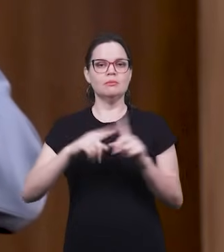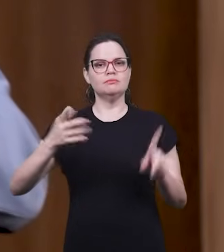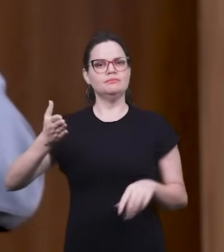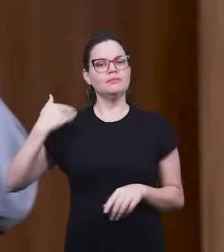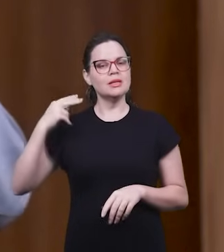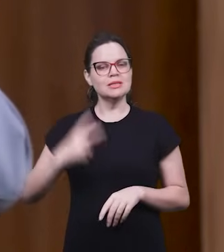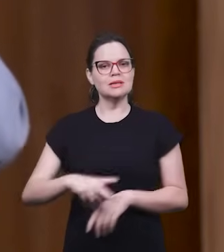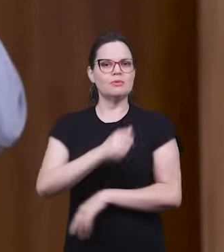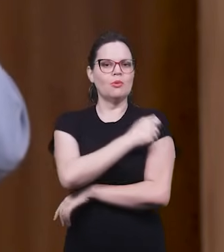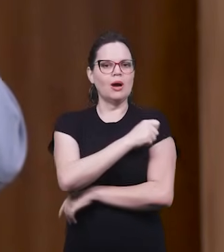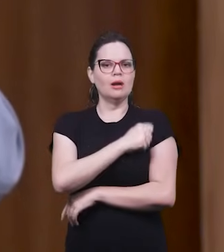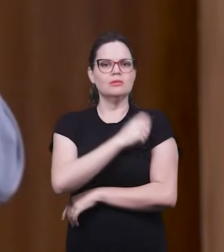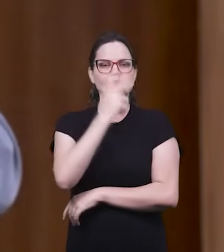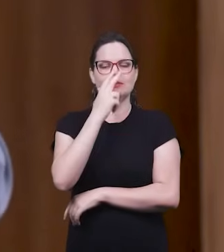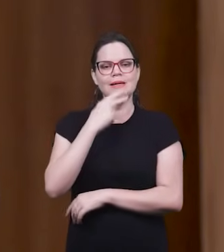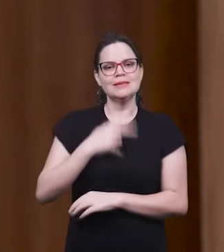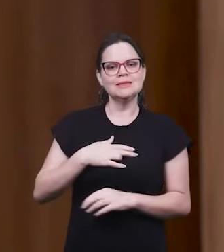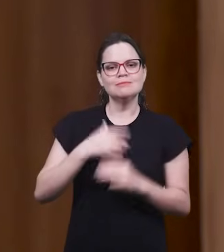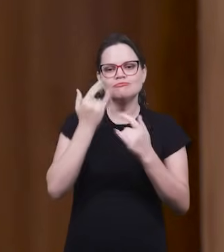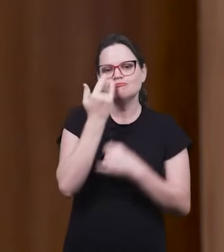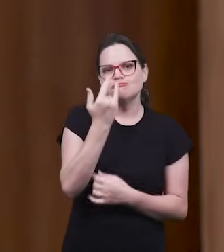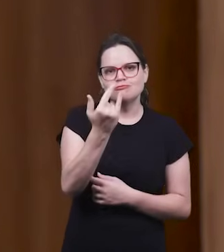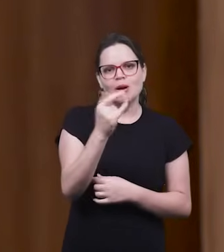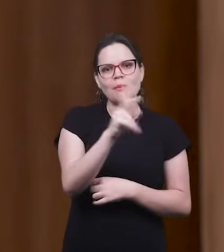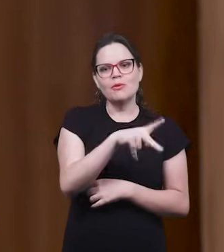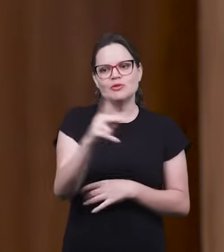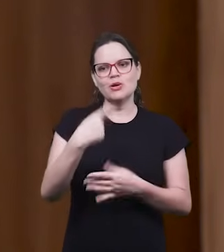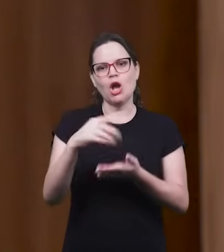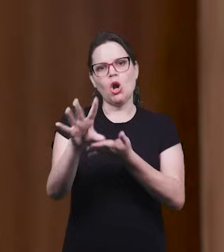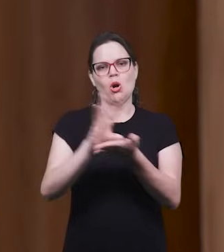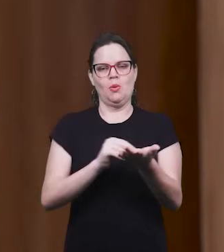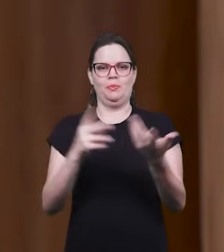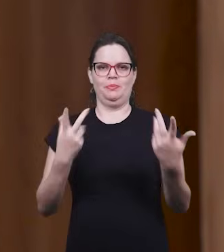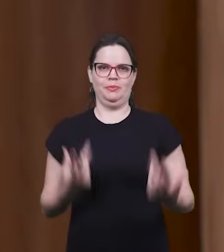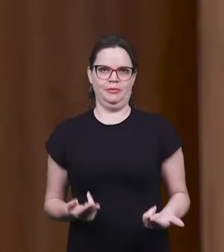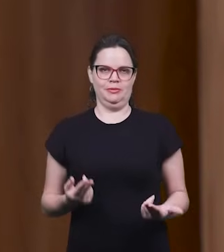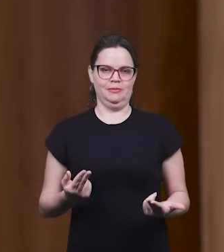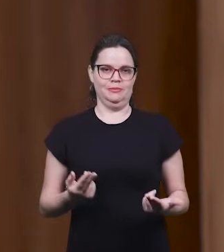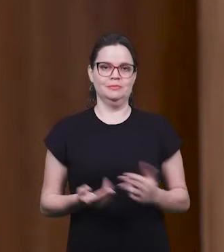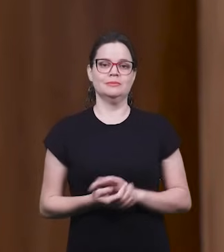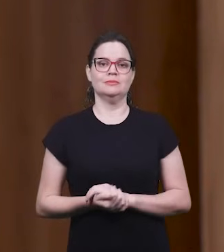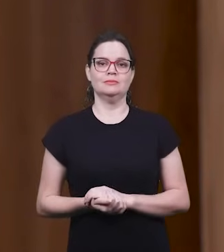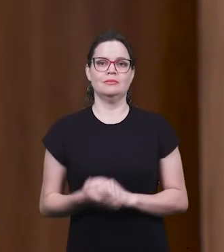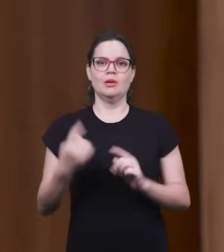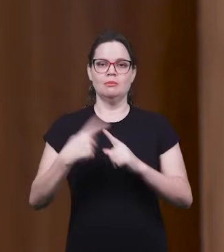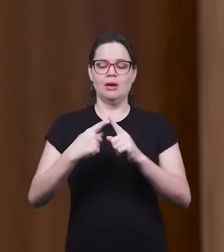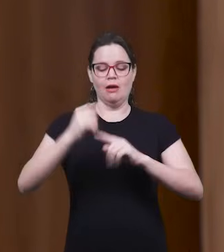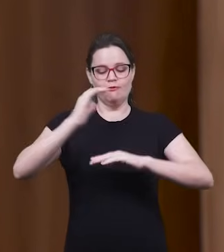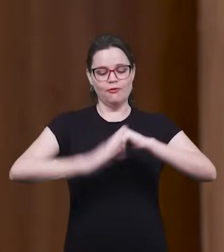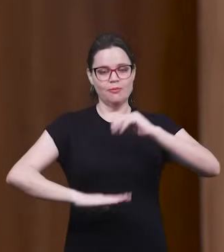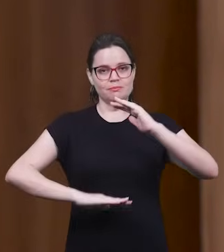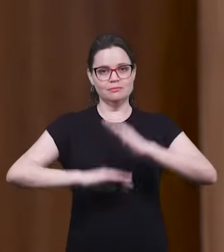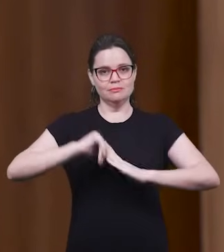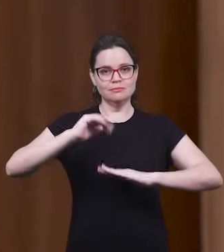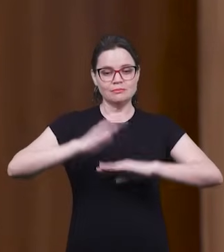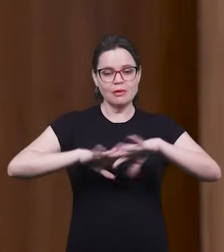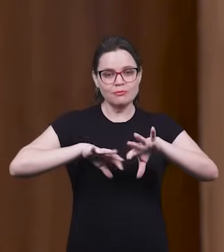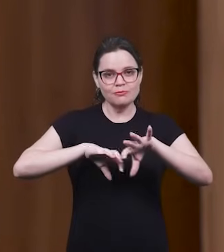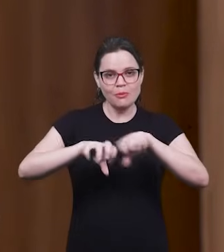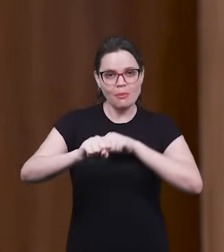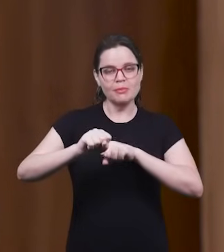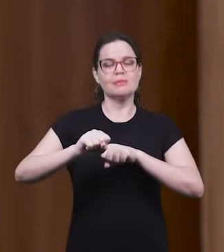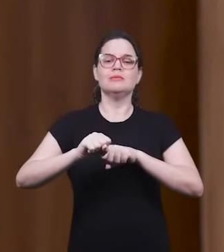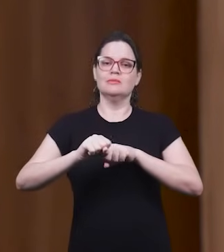acompanhá-lo. Né? Mas a grande verdade, a formação do profissional vai muito